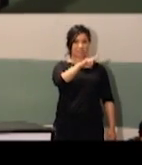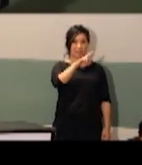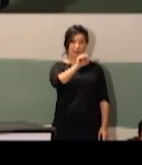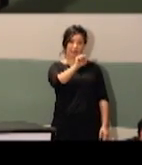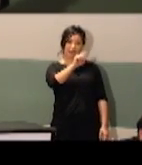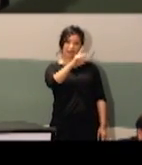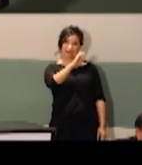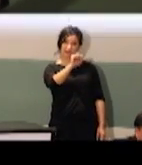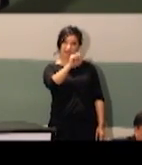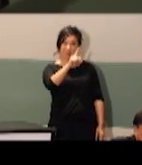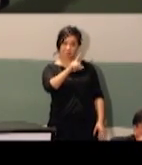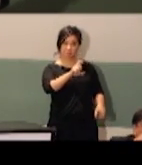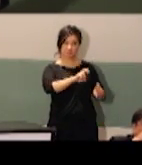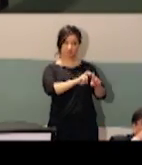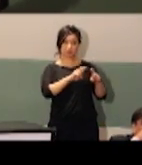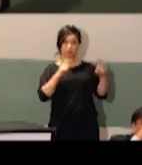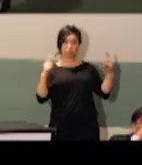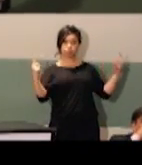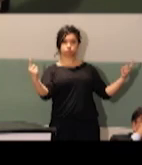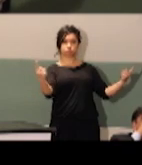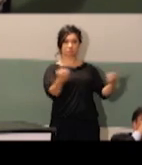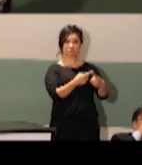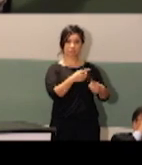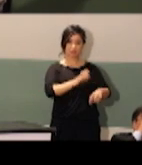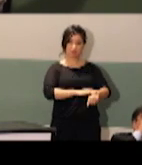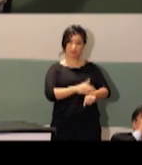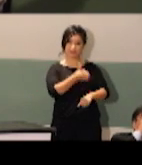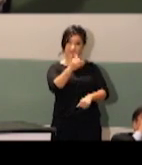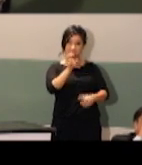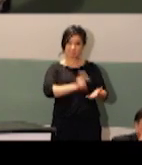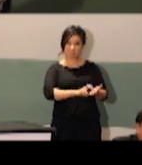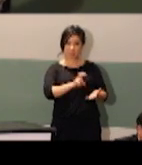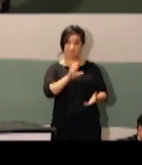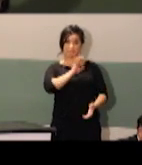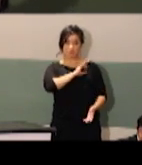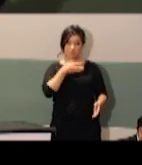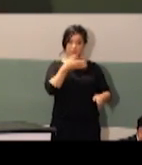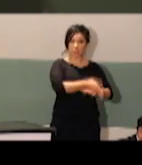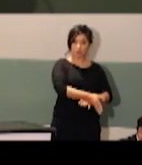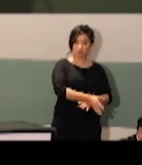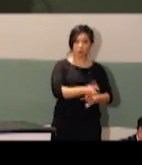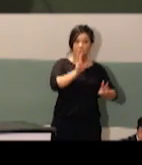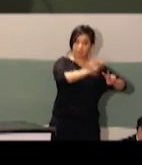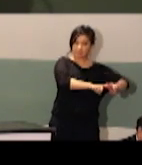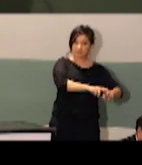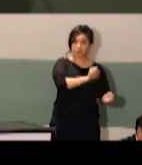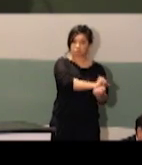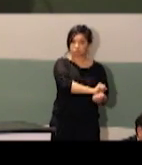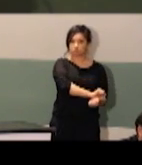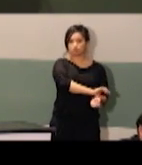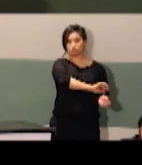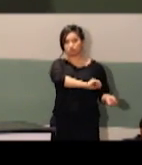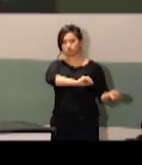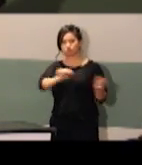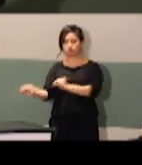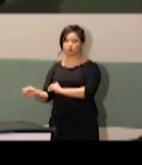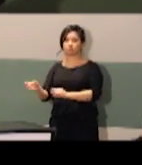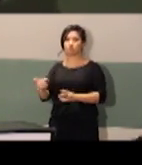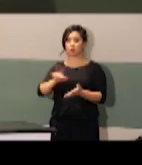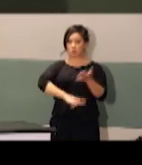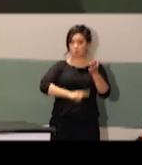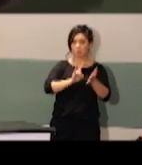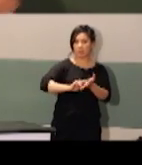cercada às 6 horas da manhã, e invadida pela polícia e levado gente presa com todos os documentos.